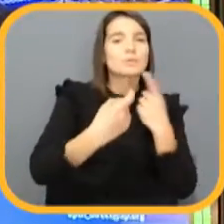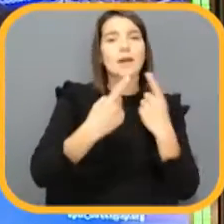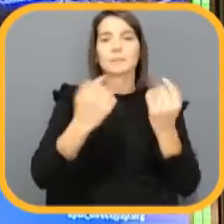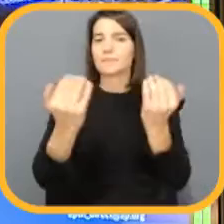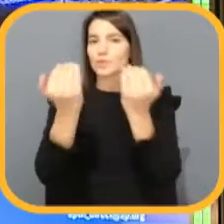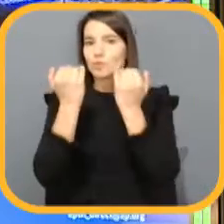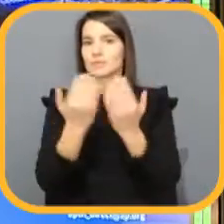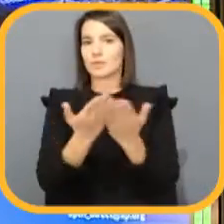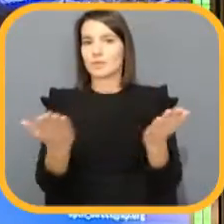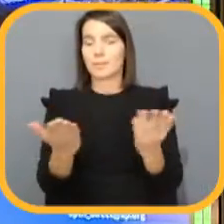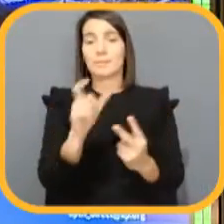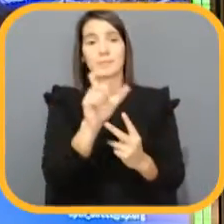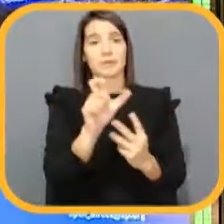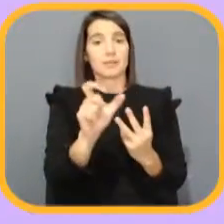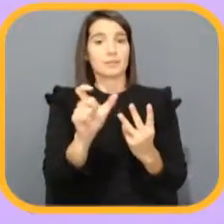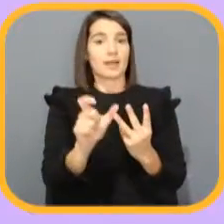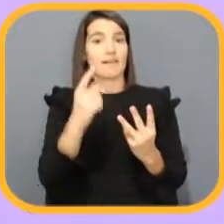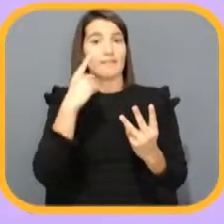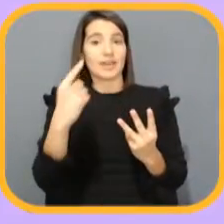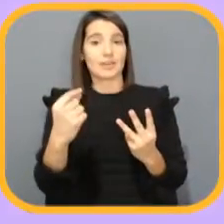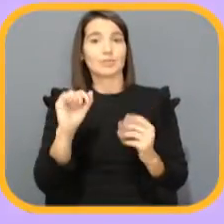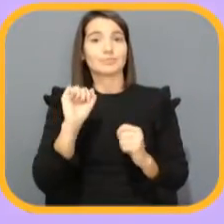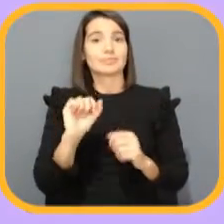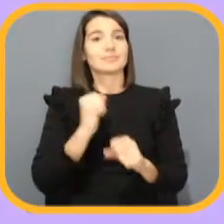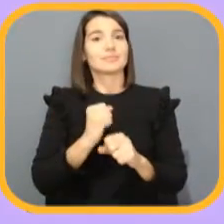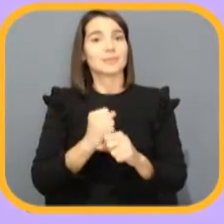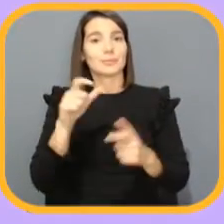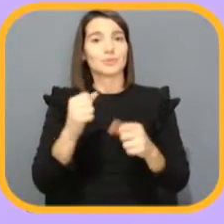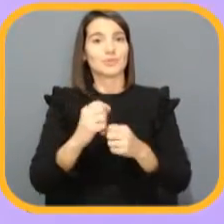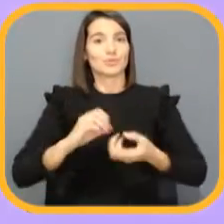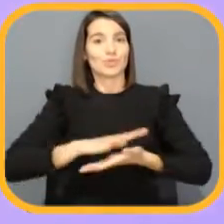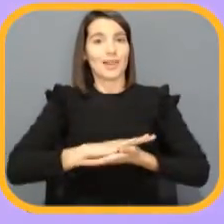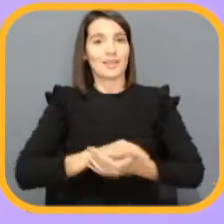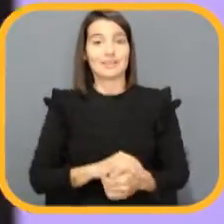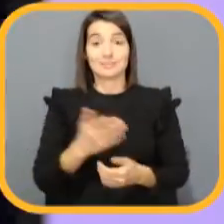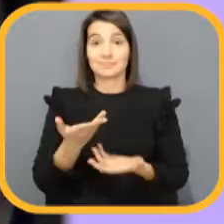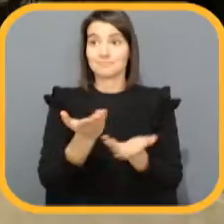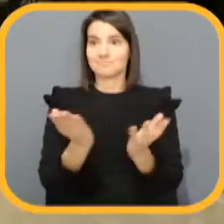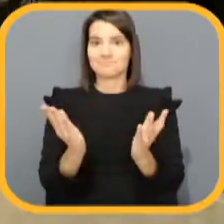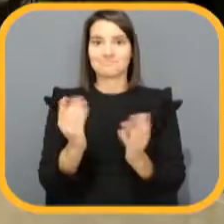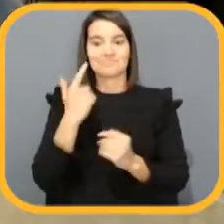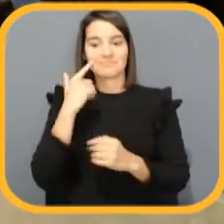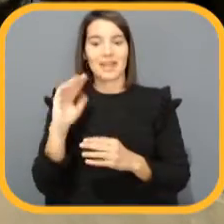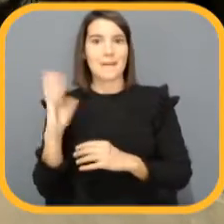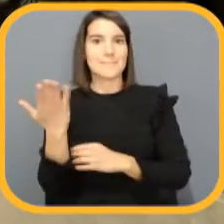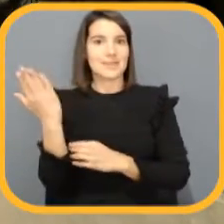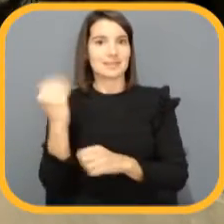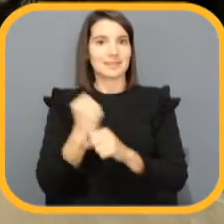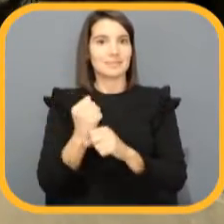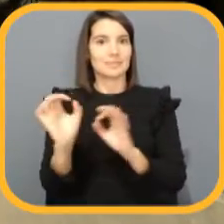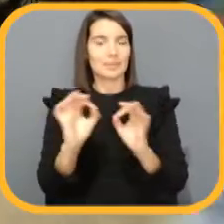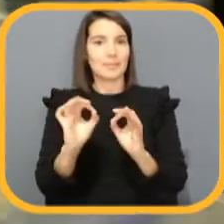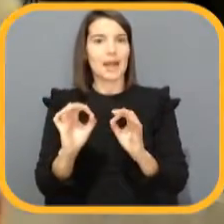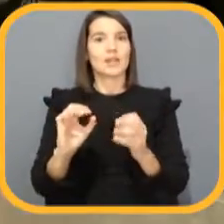Investigar, perguntar, informar. São verbos que definem o trabalho dos jornalistas. É nestes ambientes que se